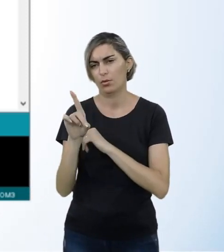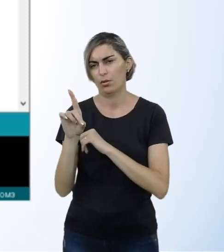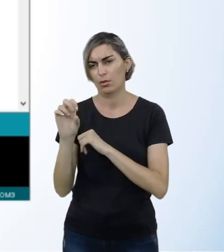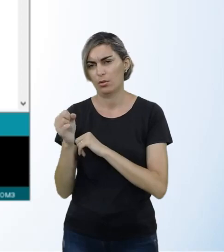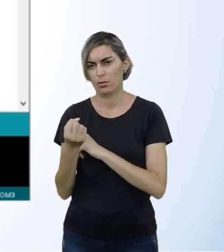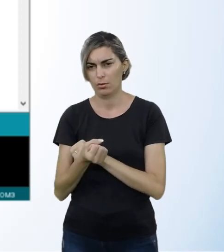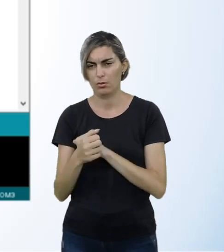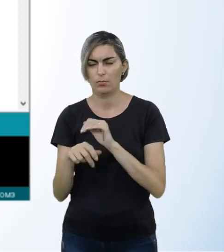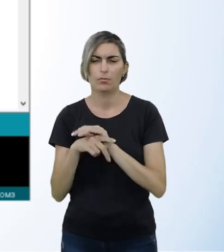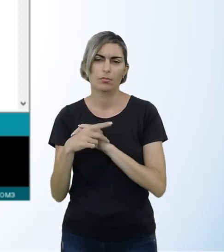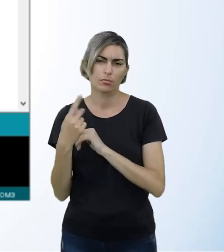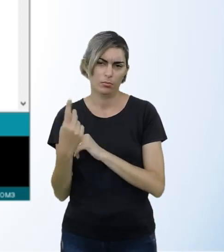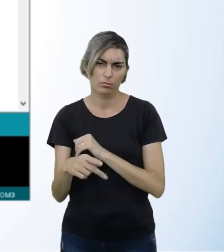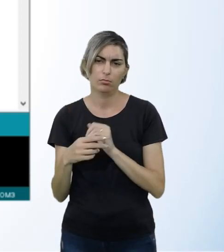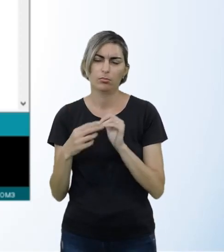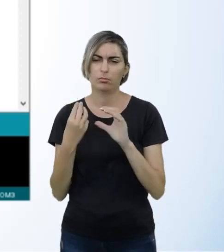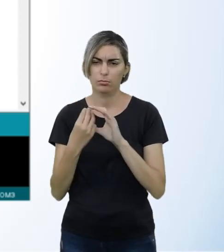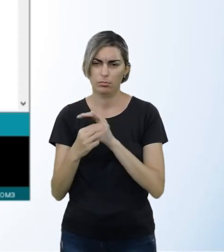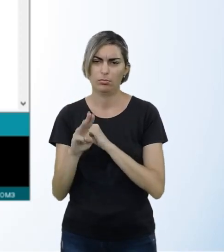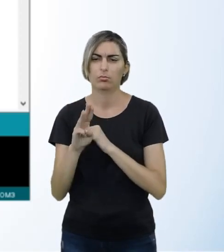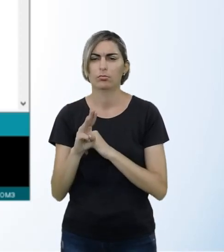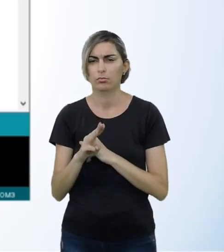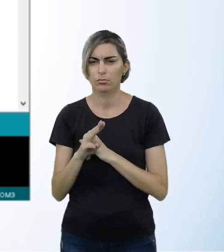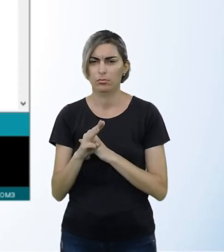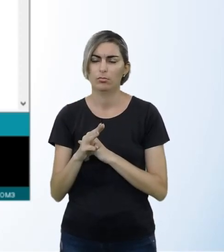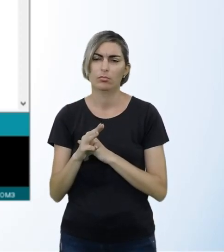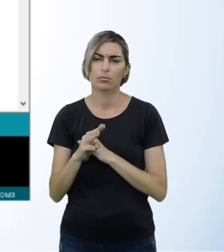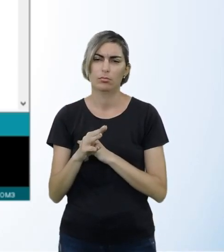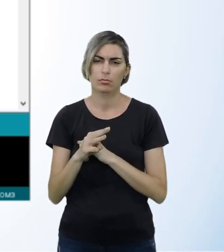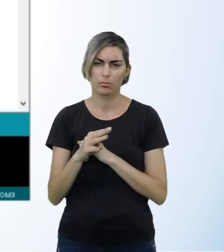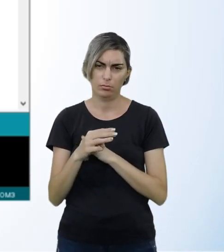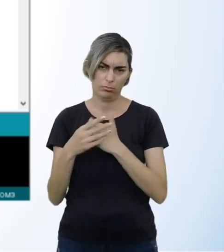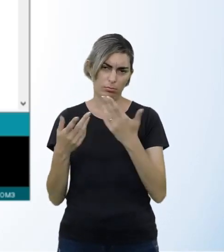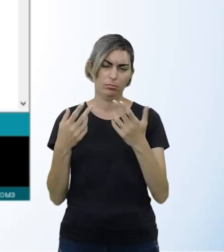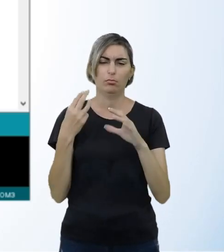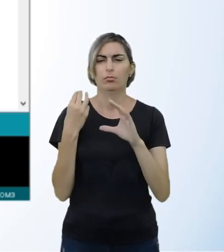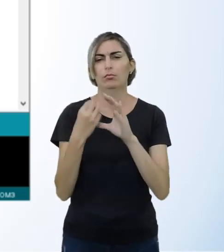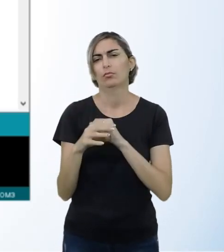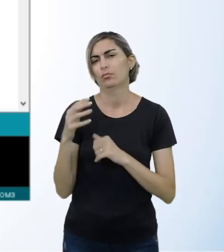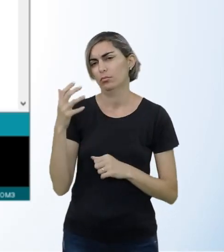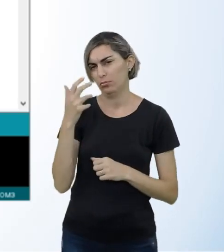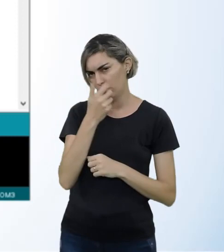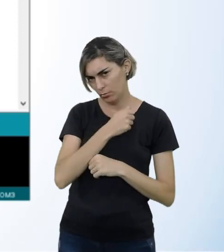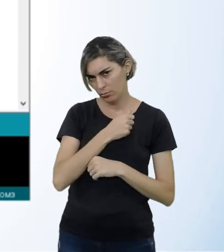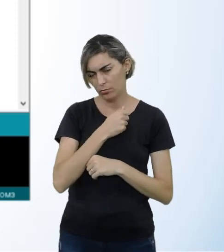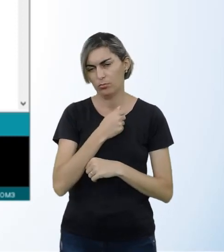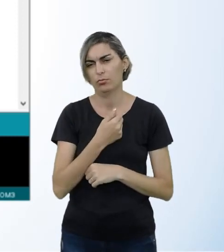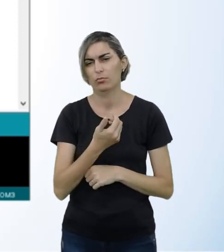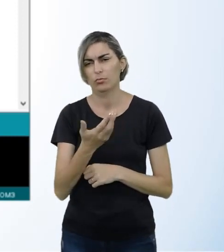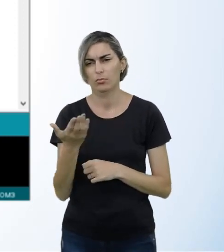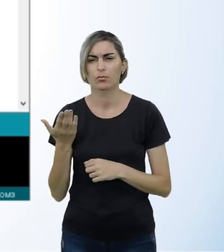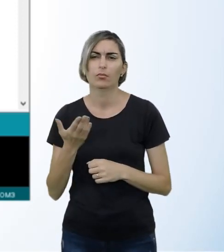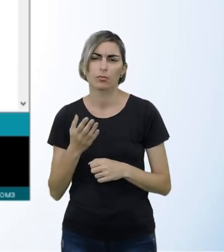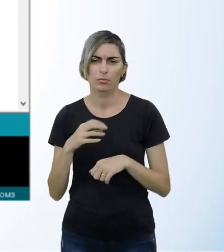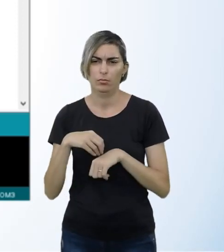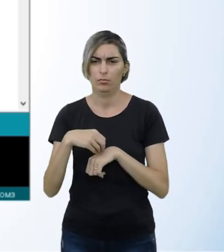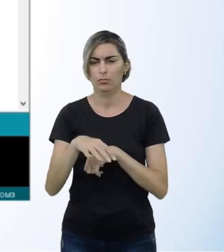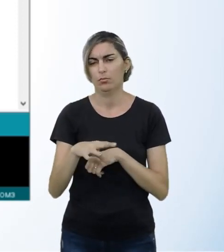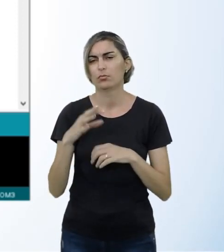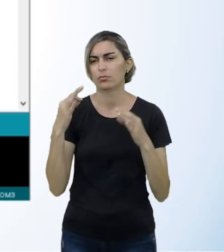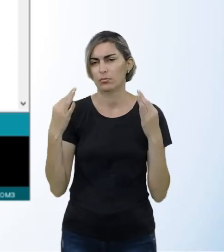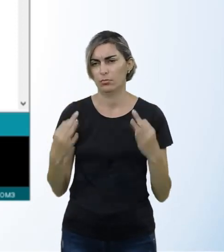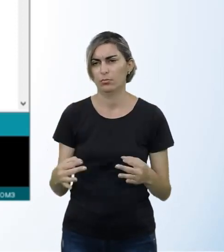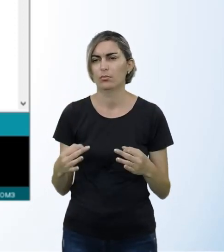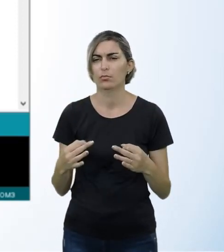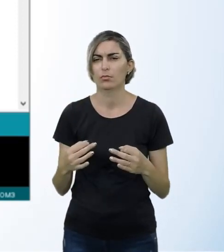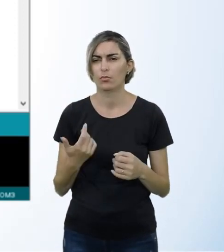Então aqui você vai ter uma mensagem aqui, por exemplo, eu mandei salvar ele, a parte de salvar foi